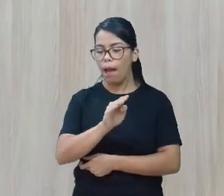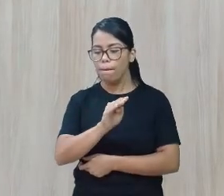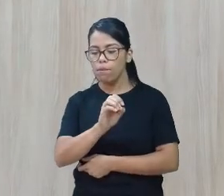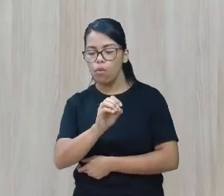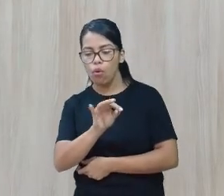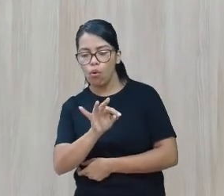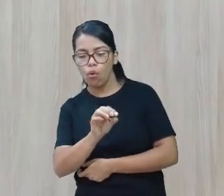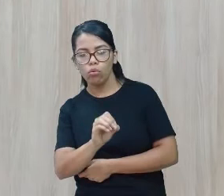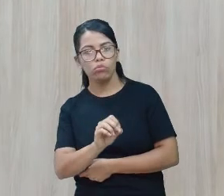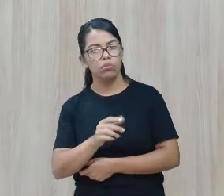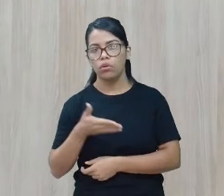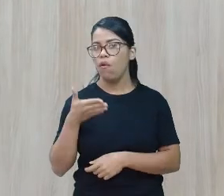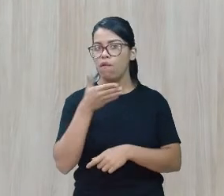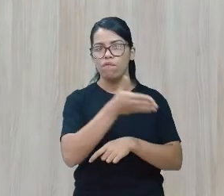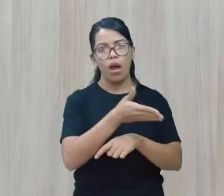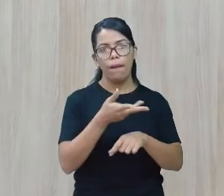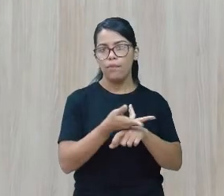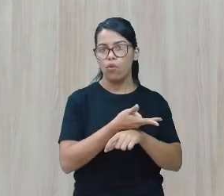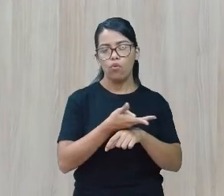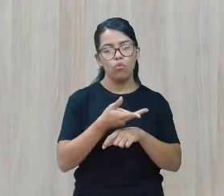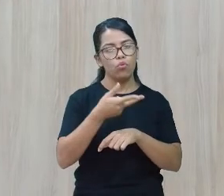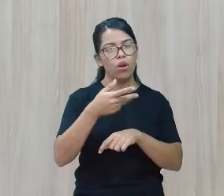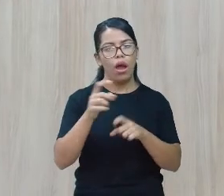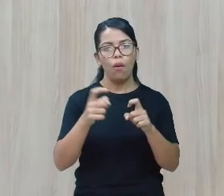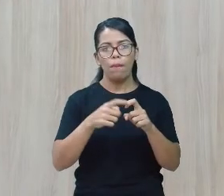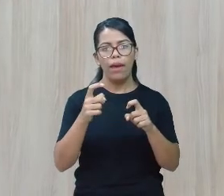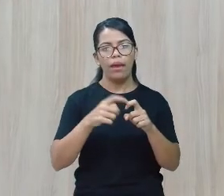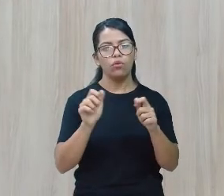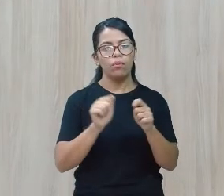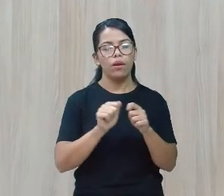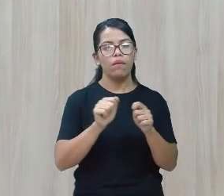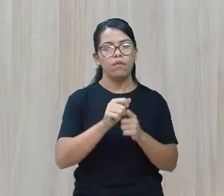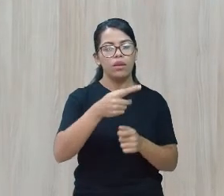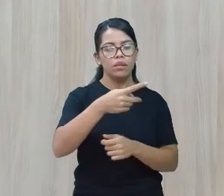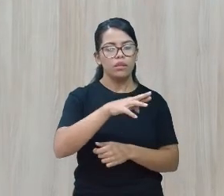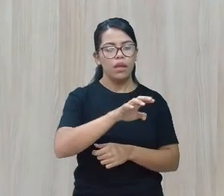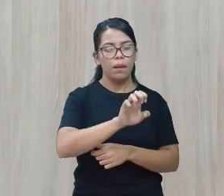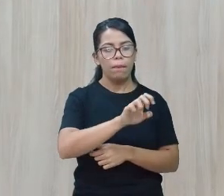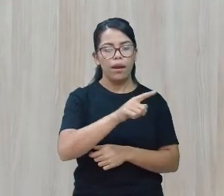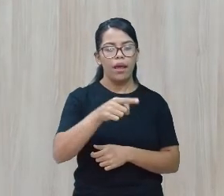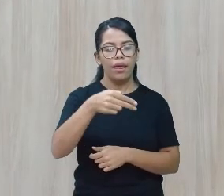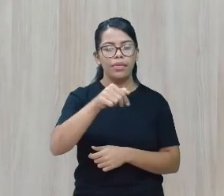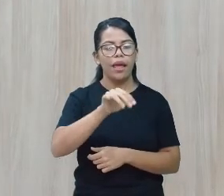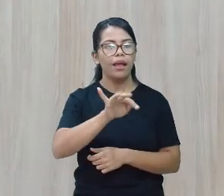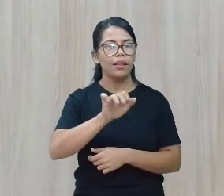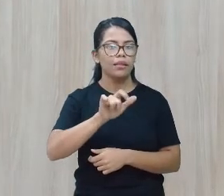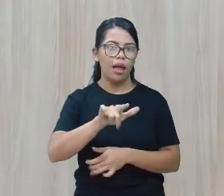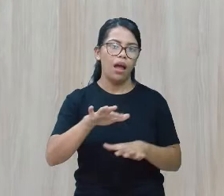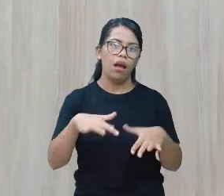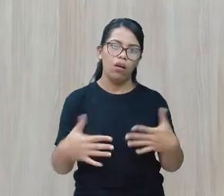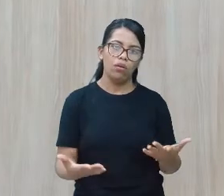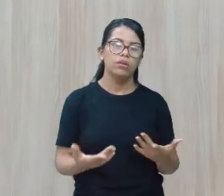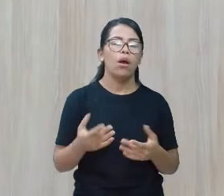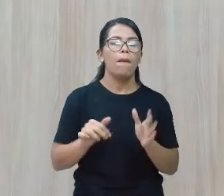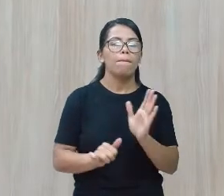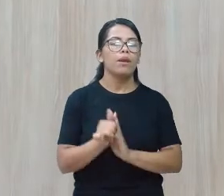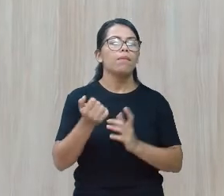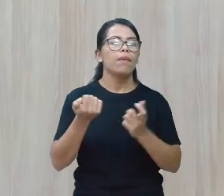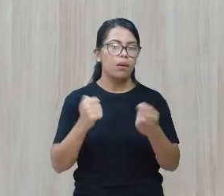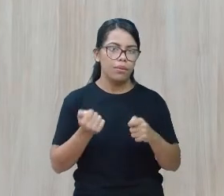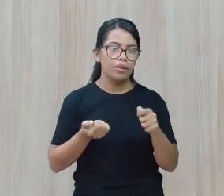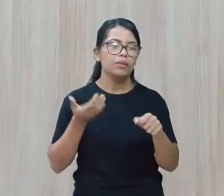não procurar um médico para fazer o pré-natal, que é muito importante, é o primeiro sinal de gravidez, procurar um médico para